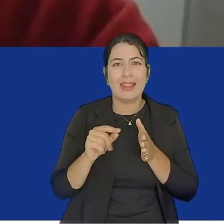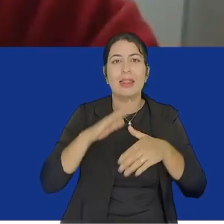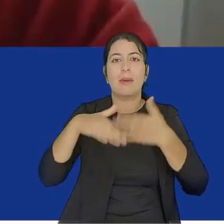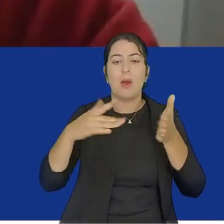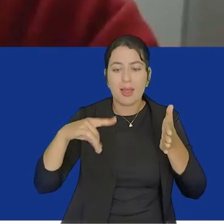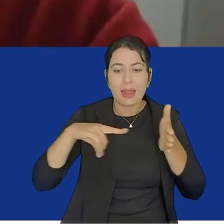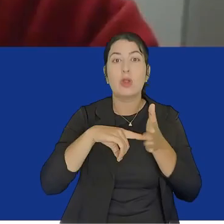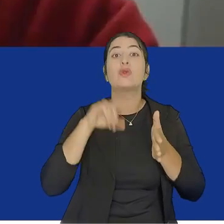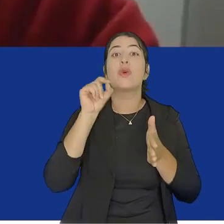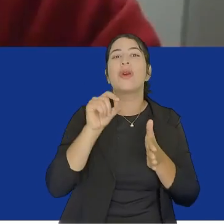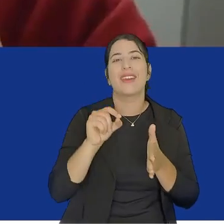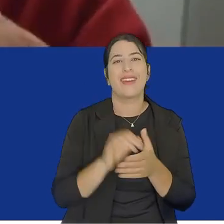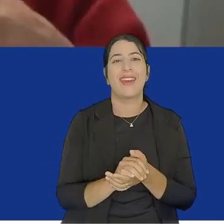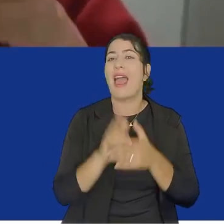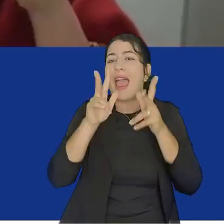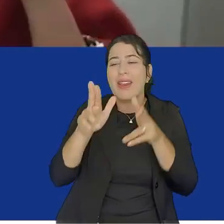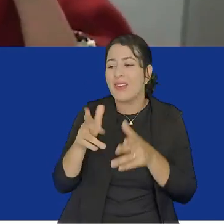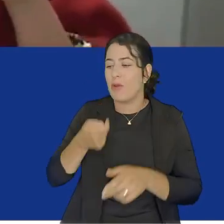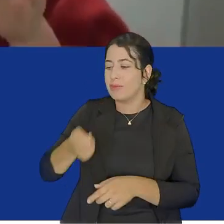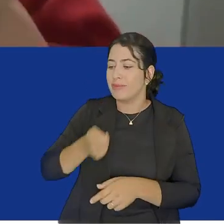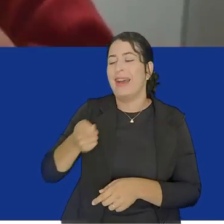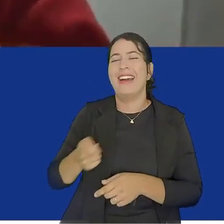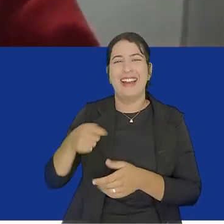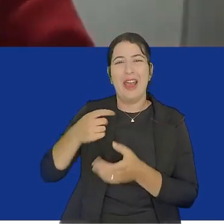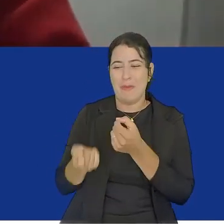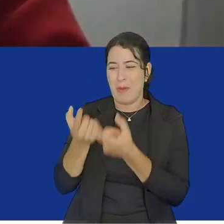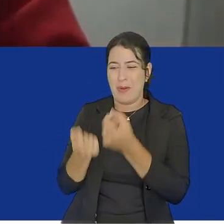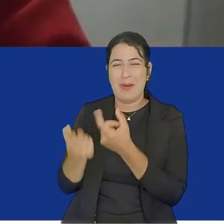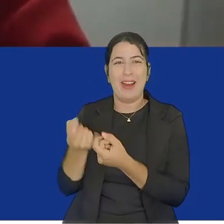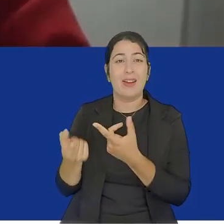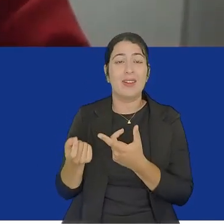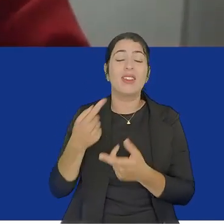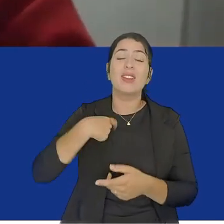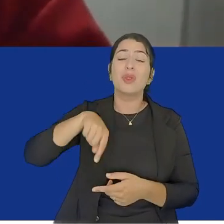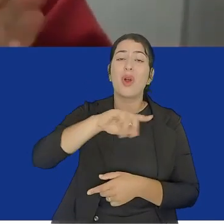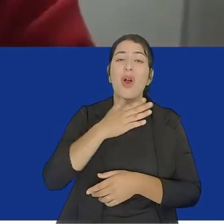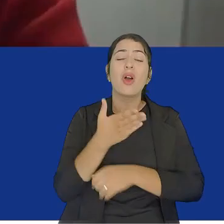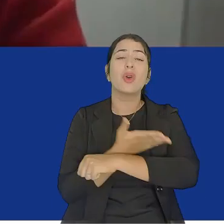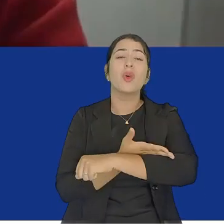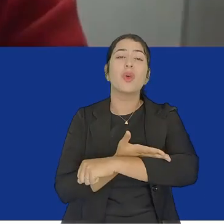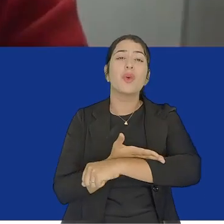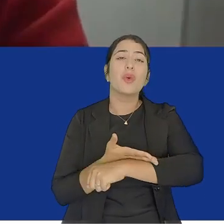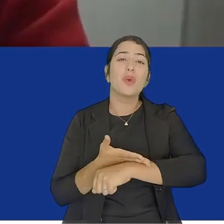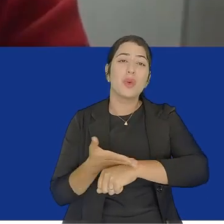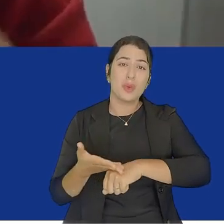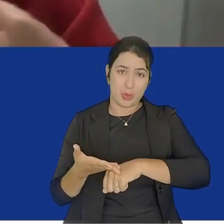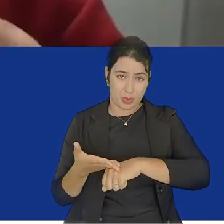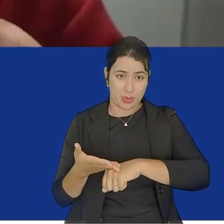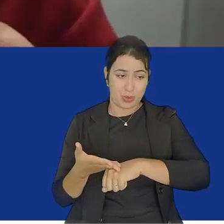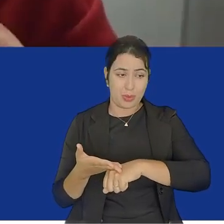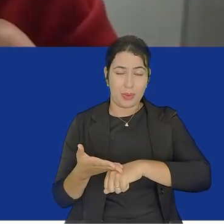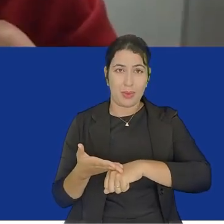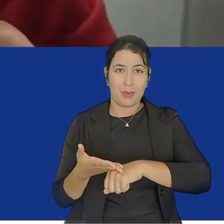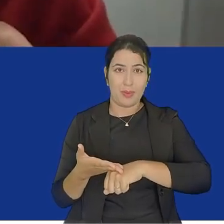lá brincando de pipoca. Porque nós estamos muito acostumados a abrir mão